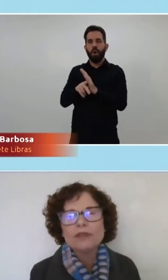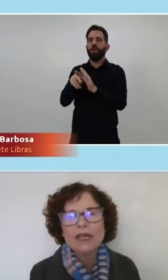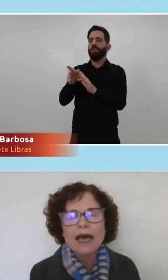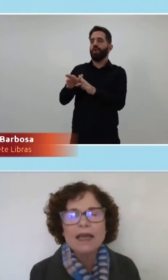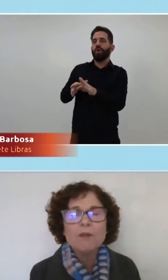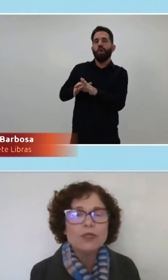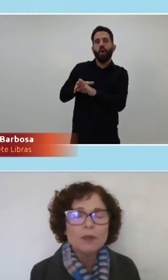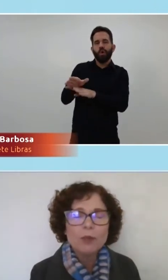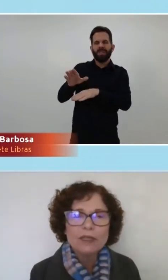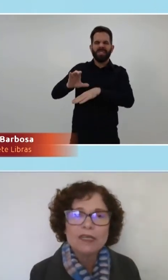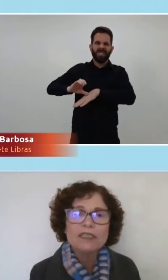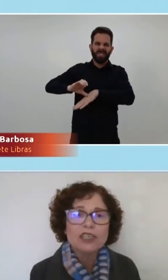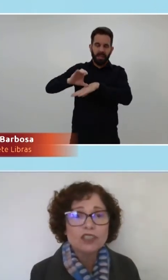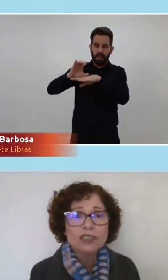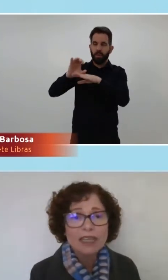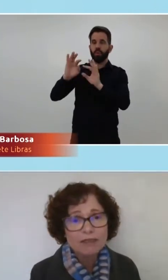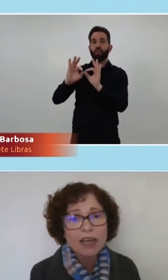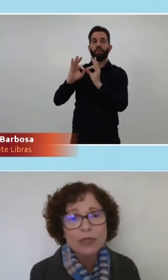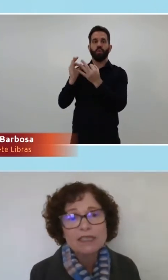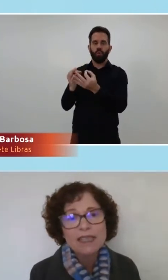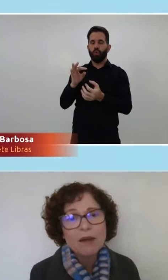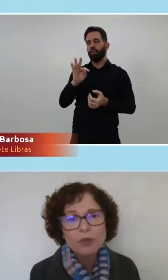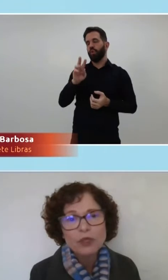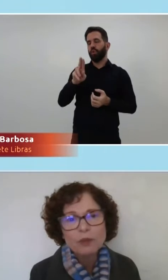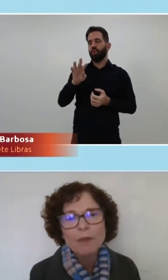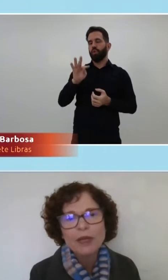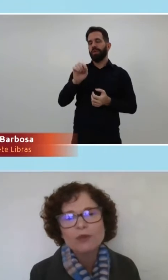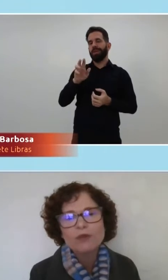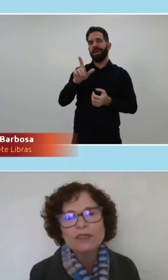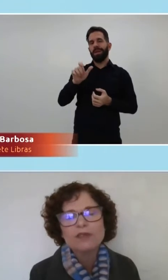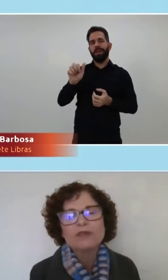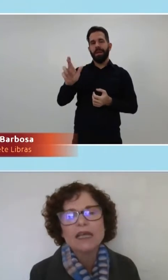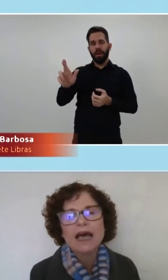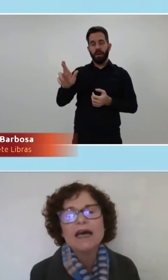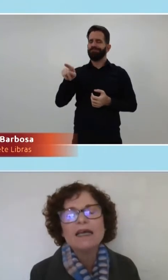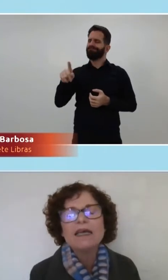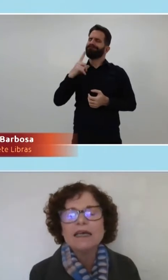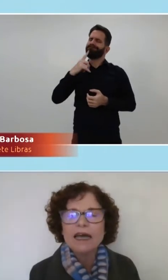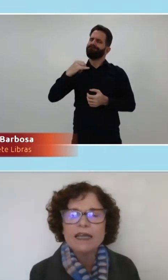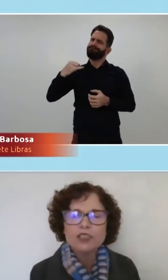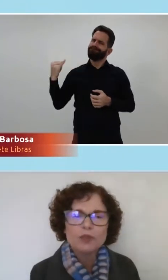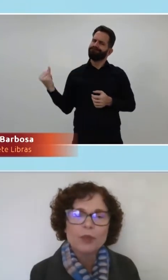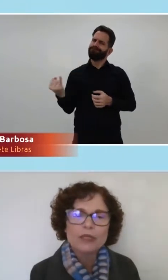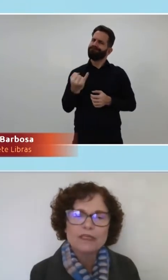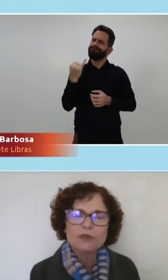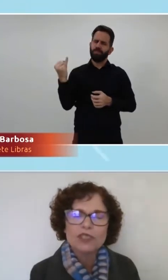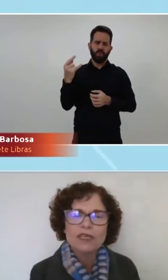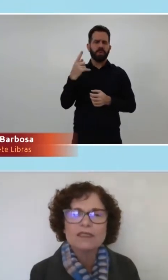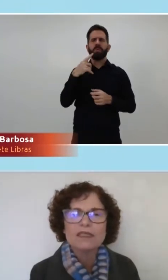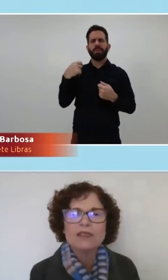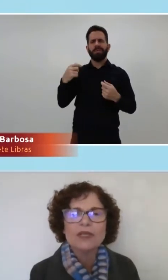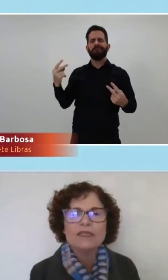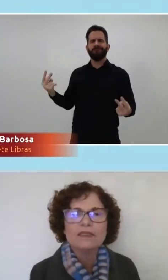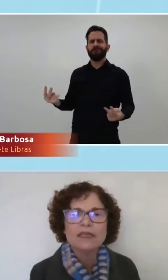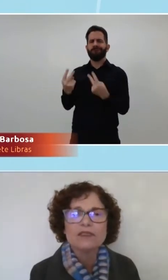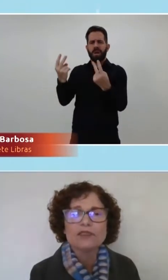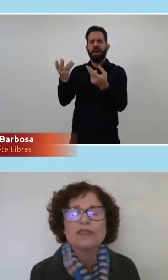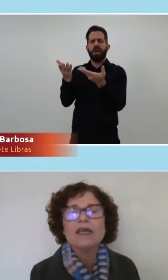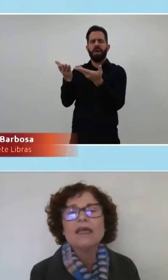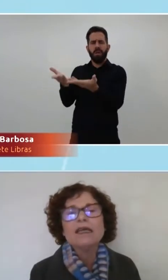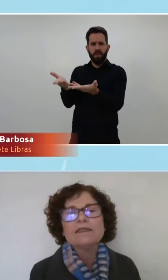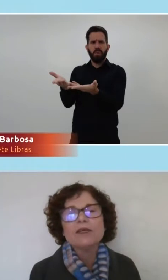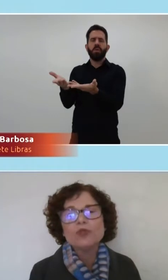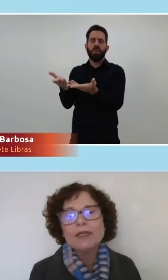conselho tutelar é muito importante, a gente tem que valorizar muito o papel do conselho tutelar na rede de proteção de crianças e